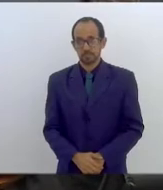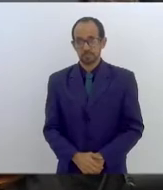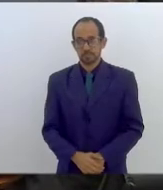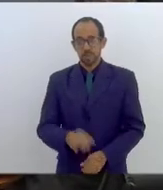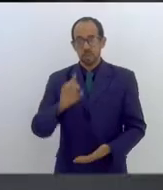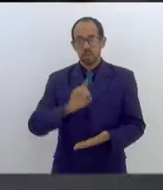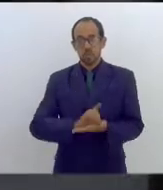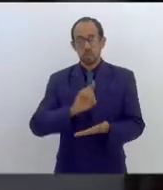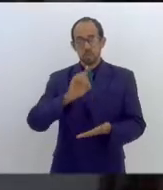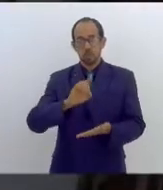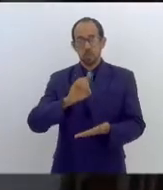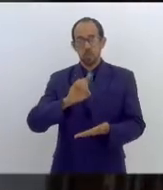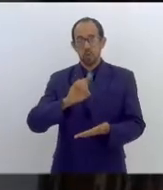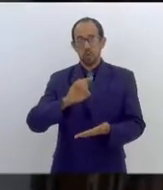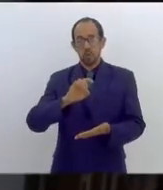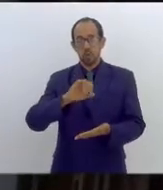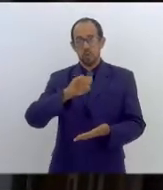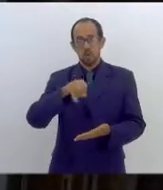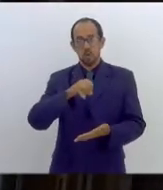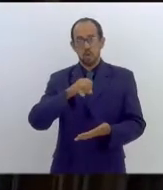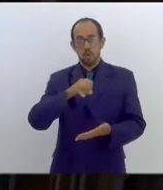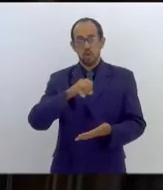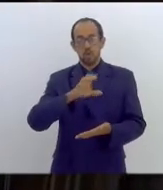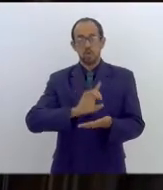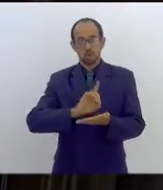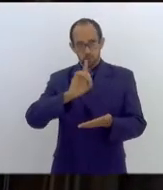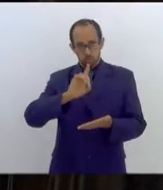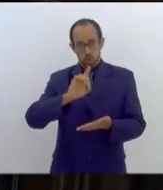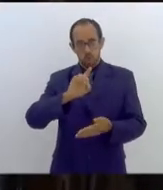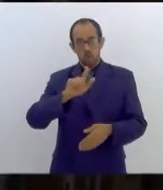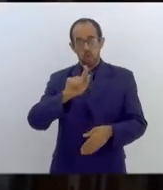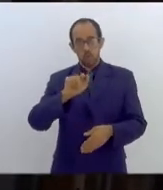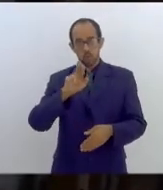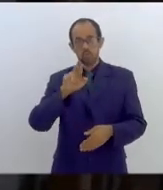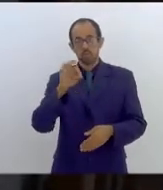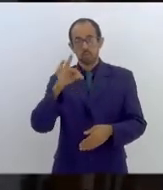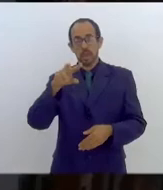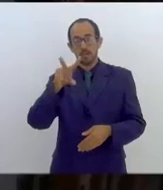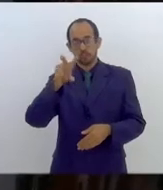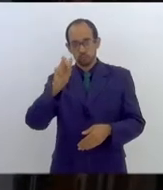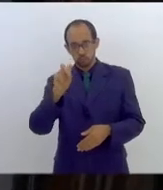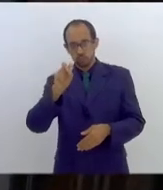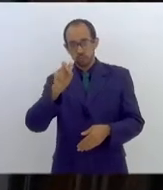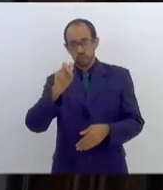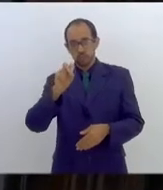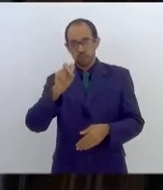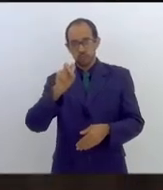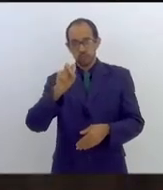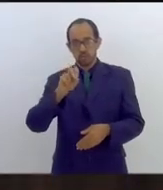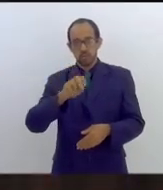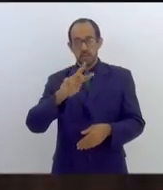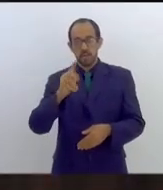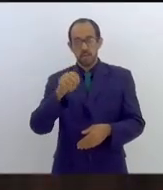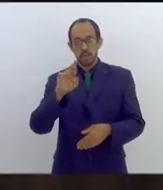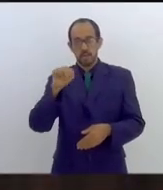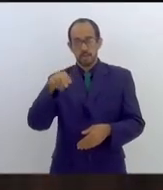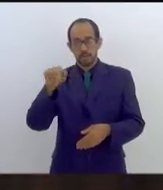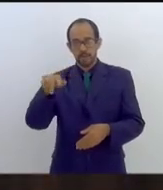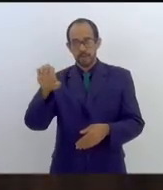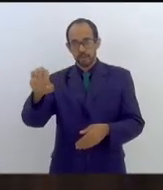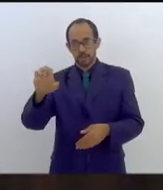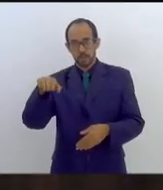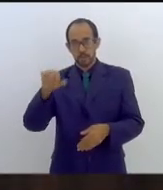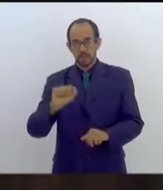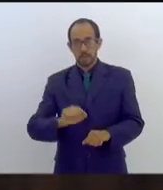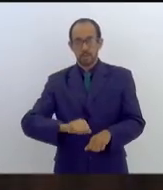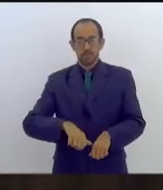Dr juiz Dr Gustavo Henrique Nascimento Silva Segundo o vice-presidente da Associação dos magistrados Estado